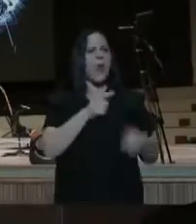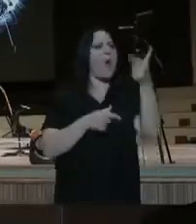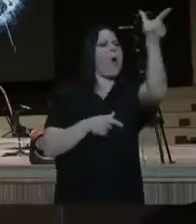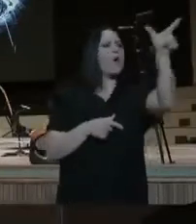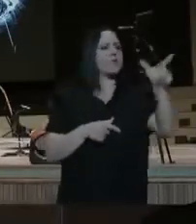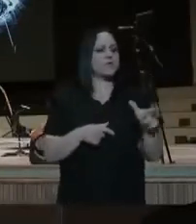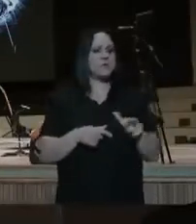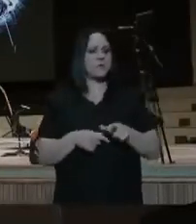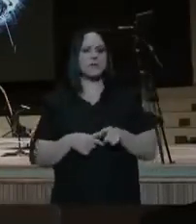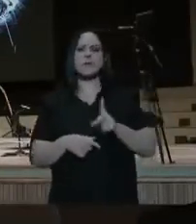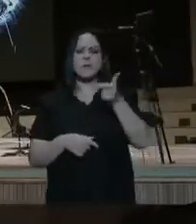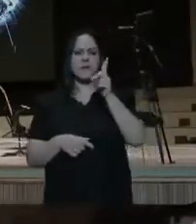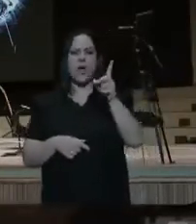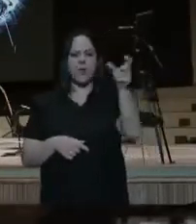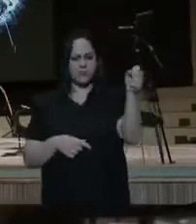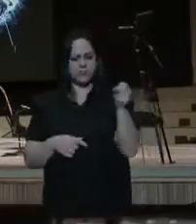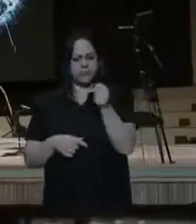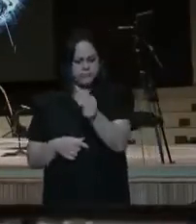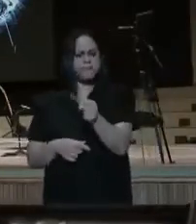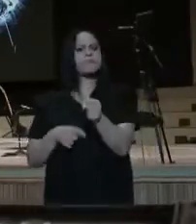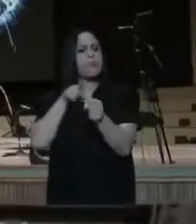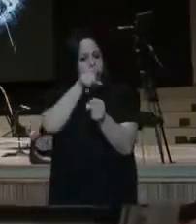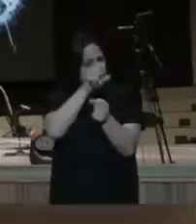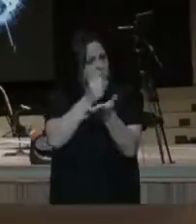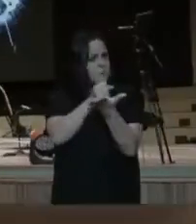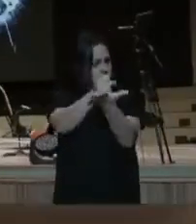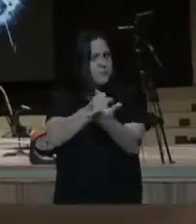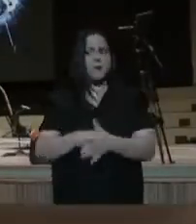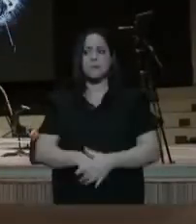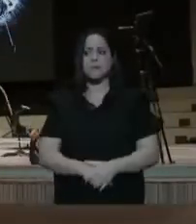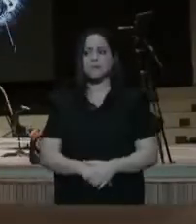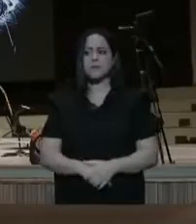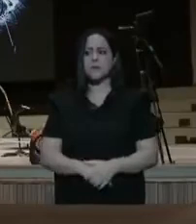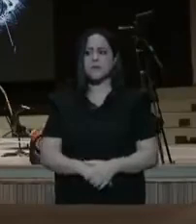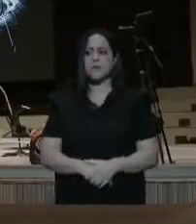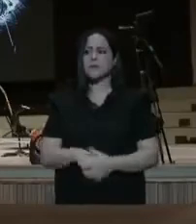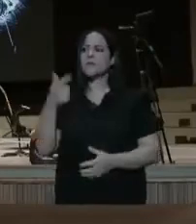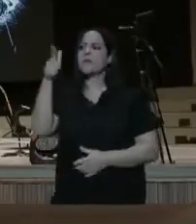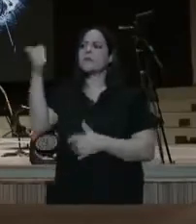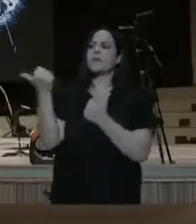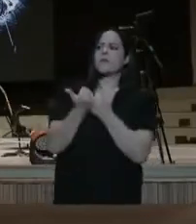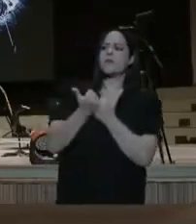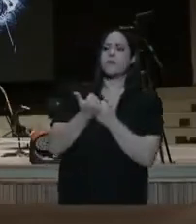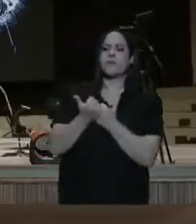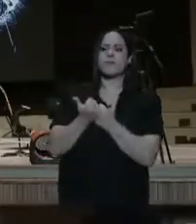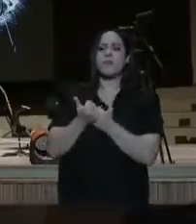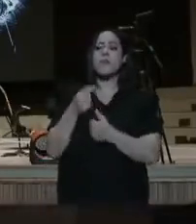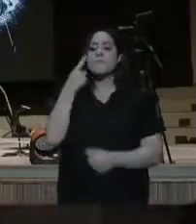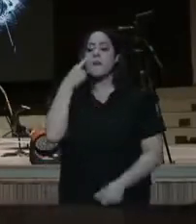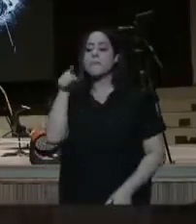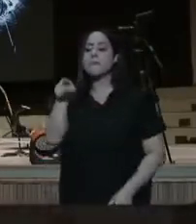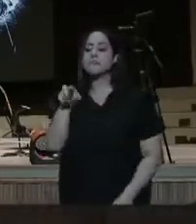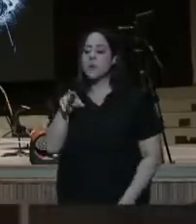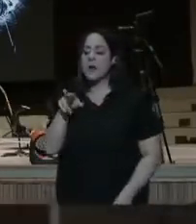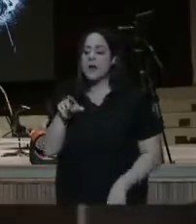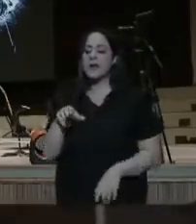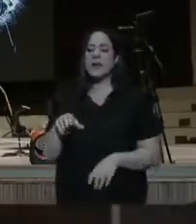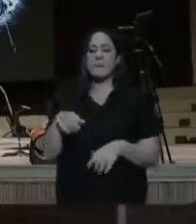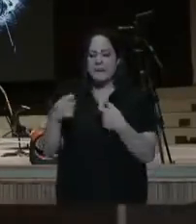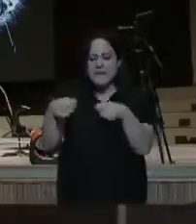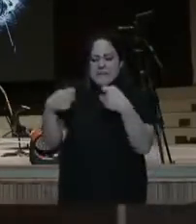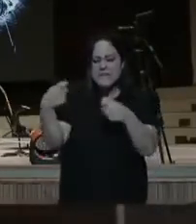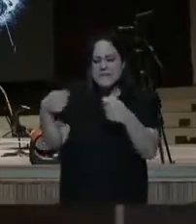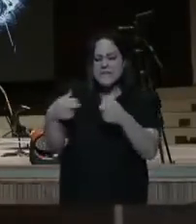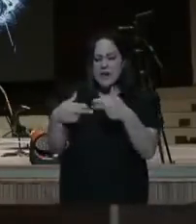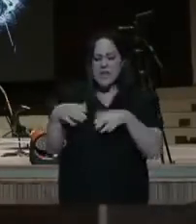deus mostrou todo seu caminho ajuda ele tem gente que vê o irmão com a necessidade um sapato furado a camisa